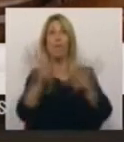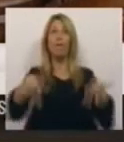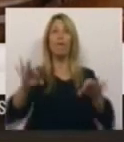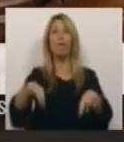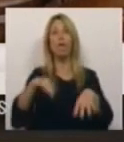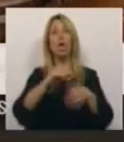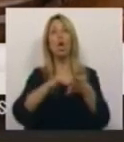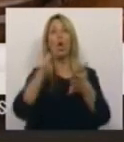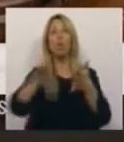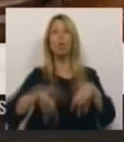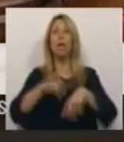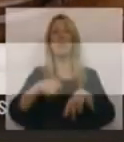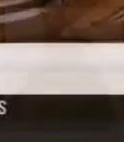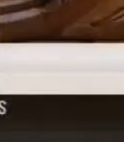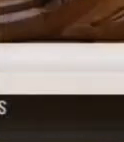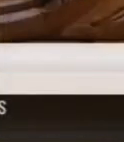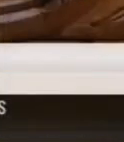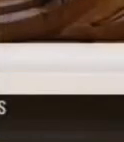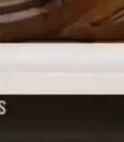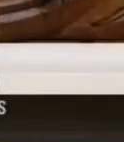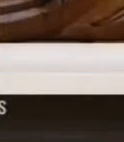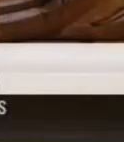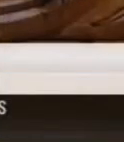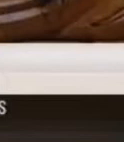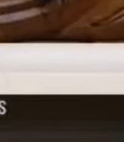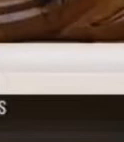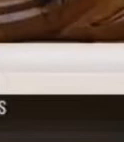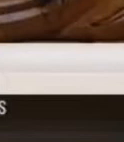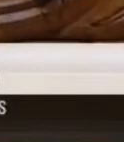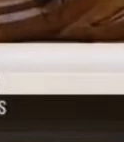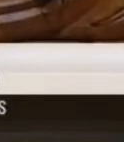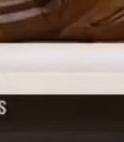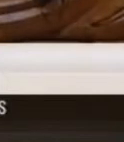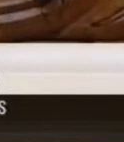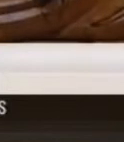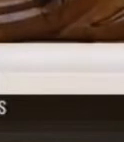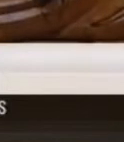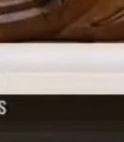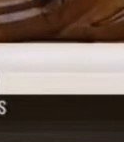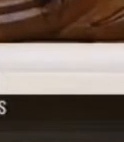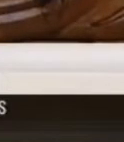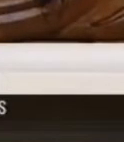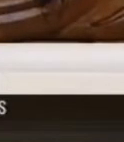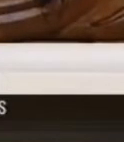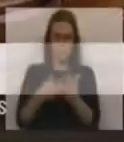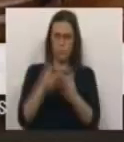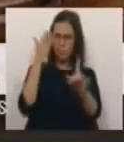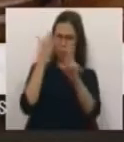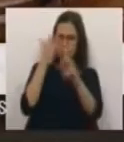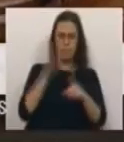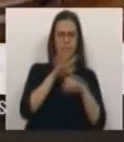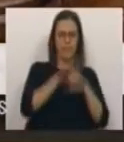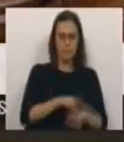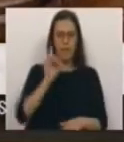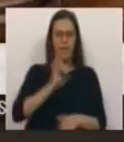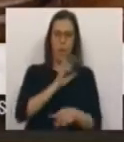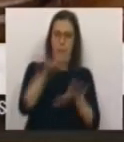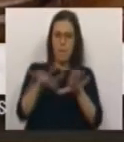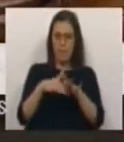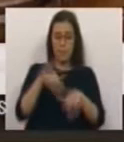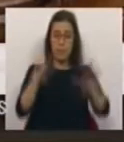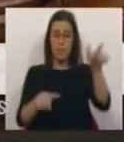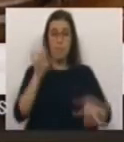o período experimental. Apresentamos também propostas específicas de combate às discriminações e valorização da